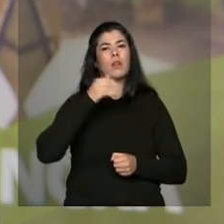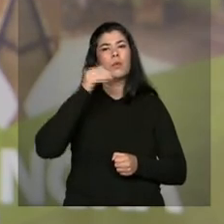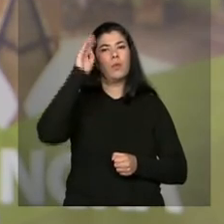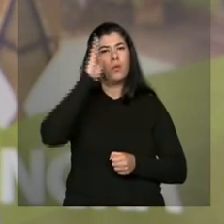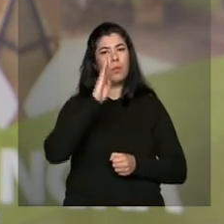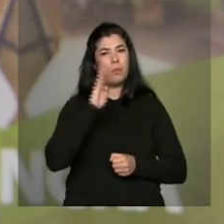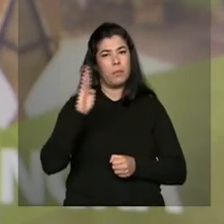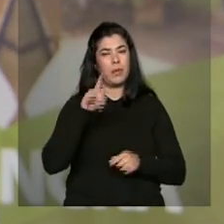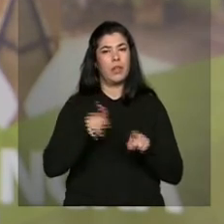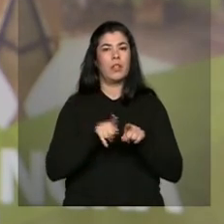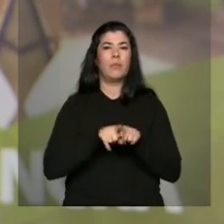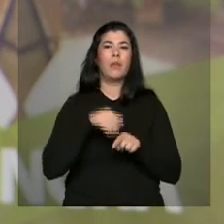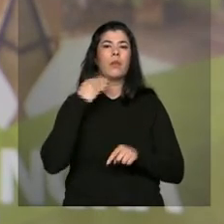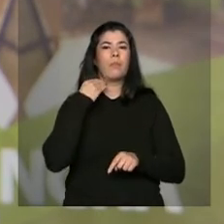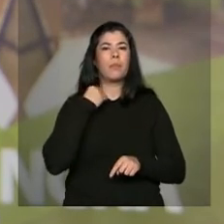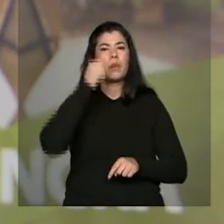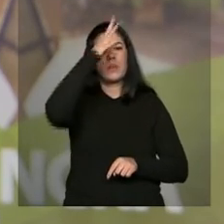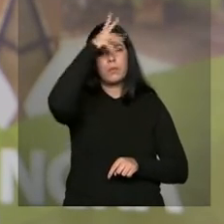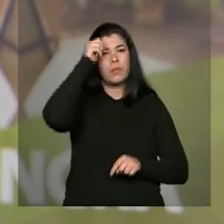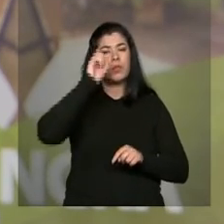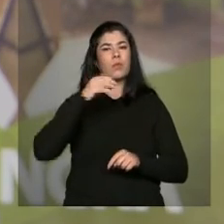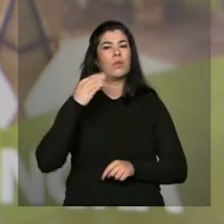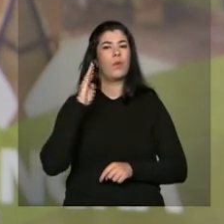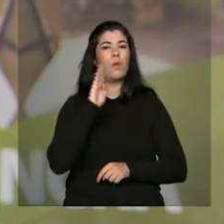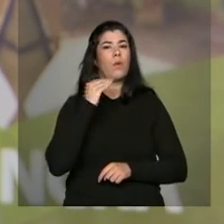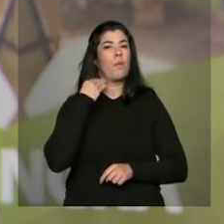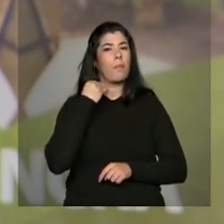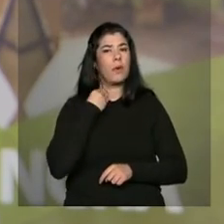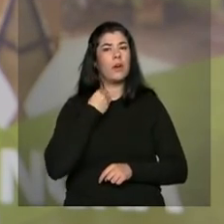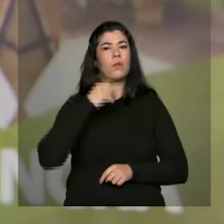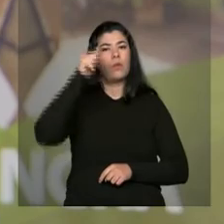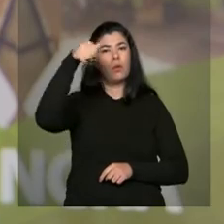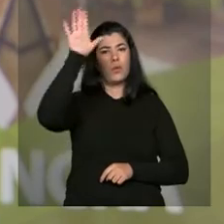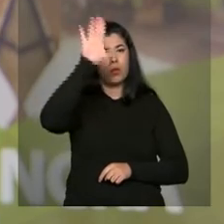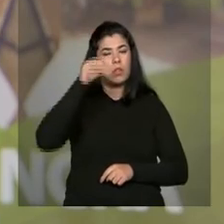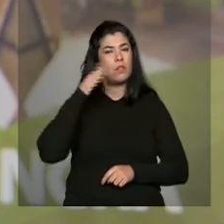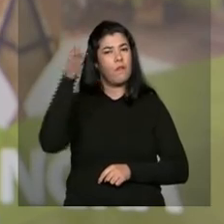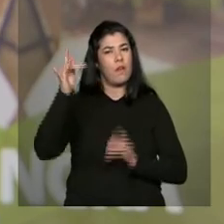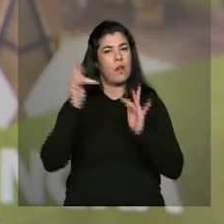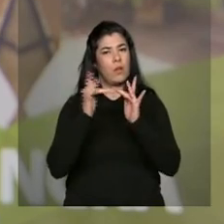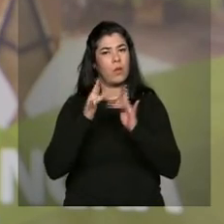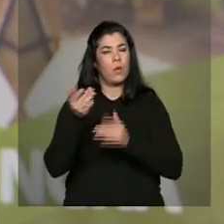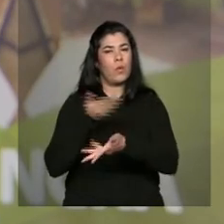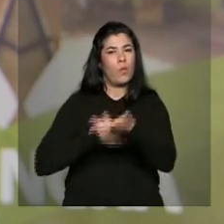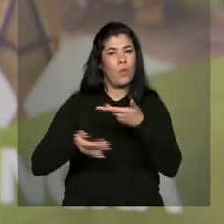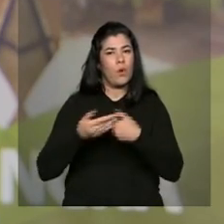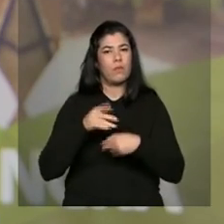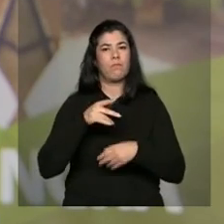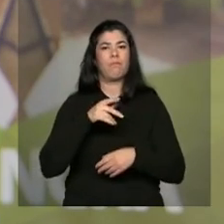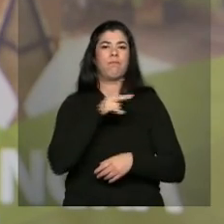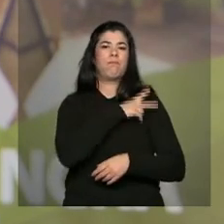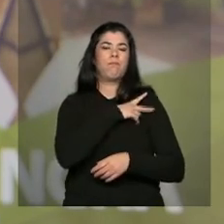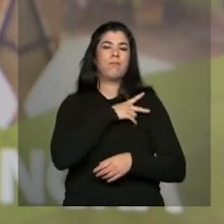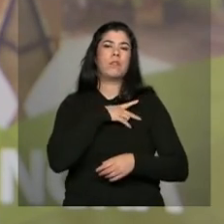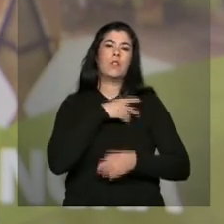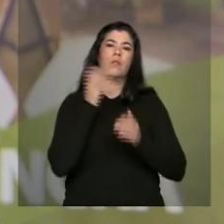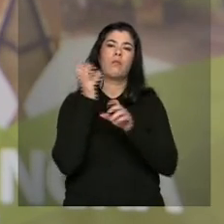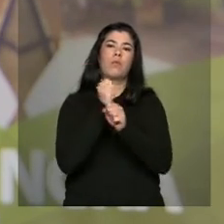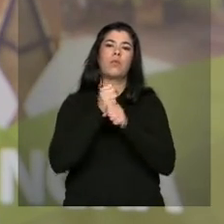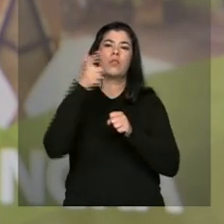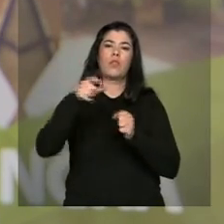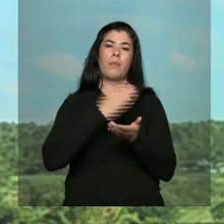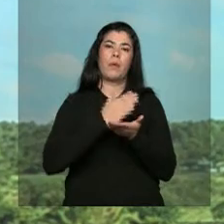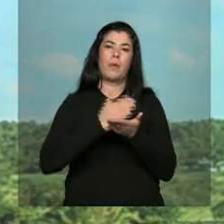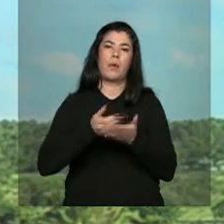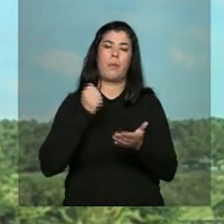Brasil, do Banco da Amazônia ou do Banco do Nordeste, entrar em contato com o gerente, onde vai ser calculado o valor da dívida e emitido